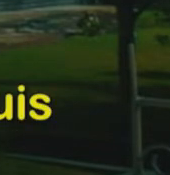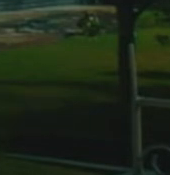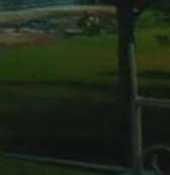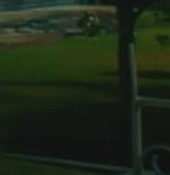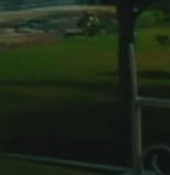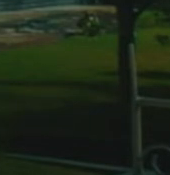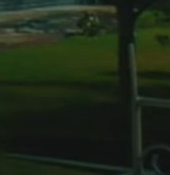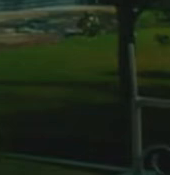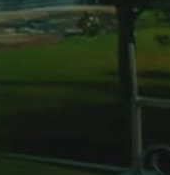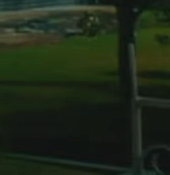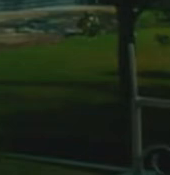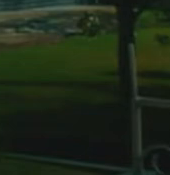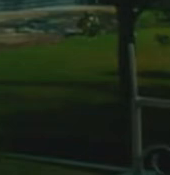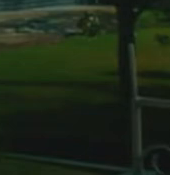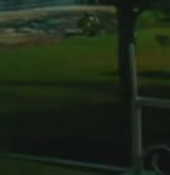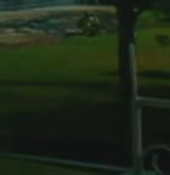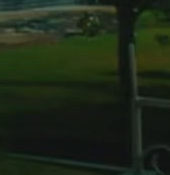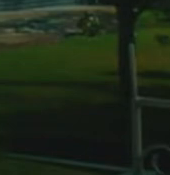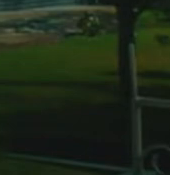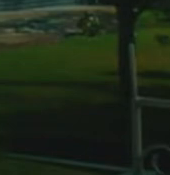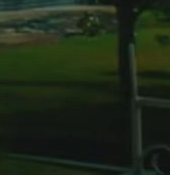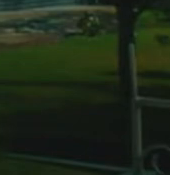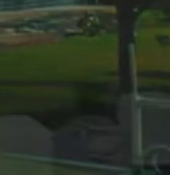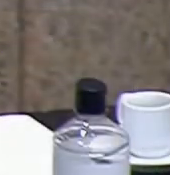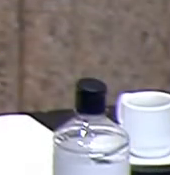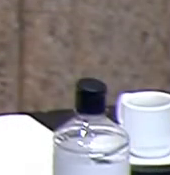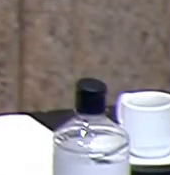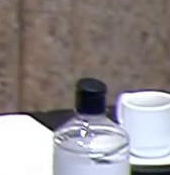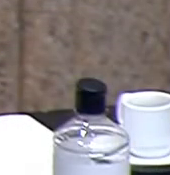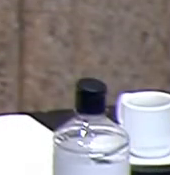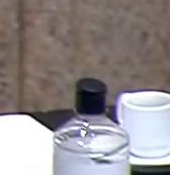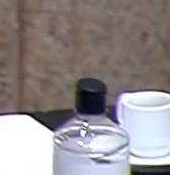algum motivo, seu outro problema é teu.